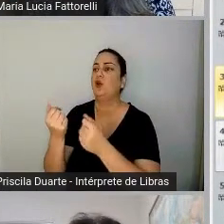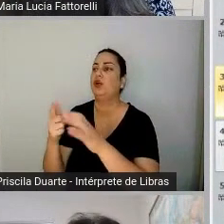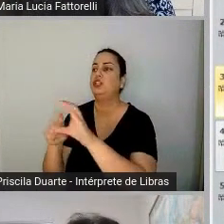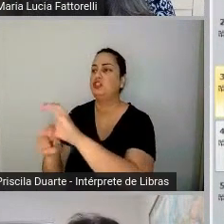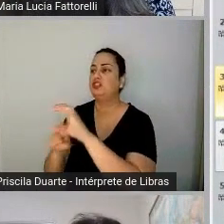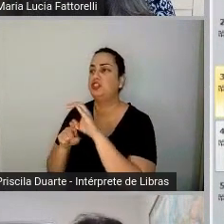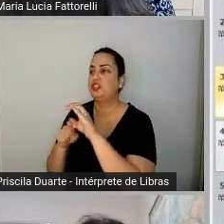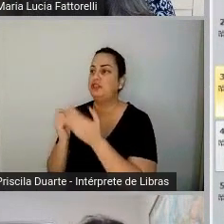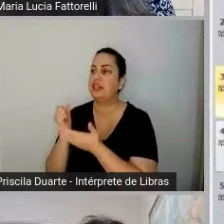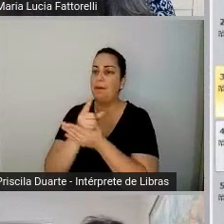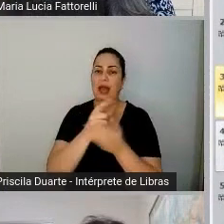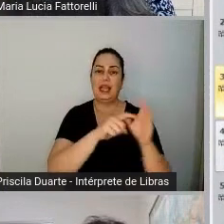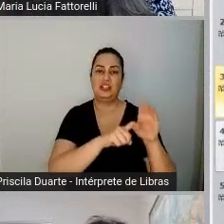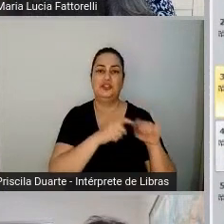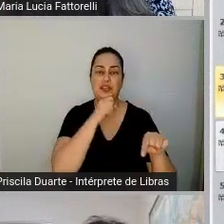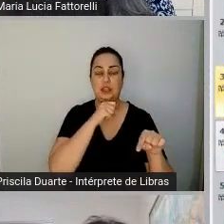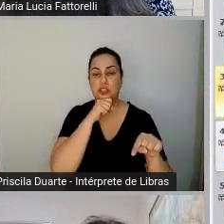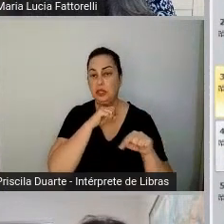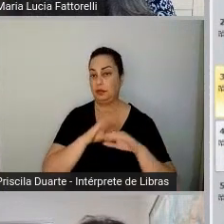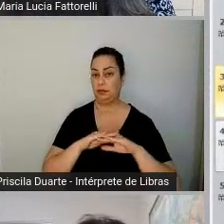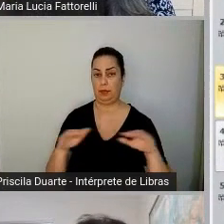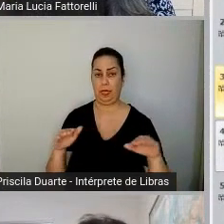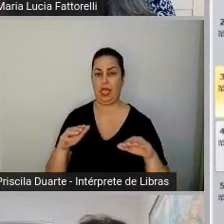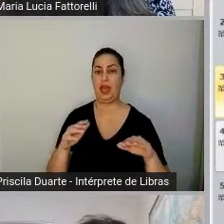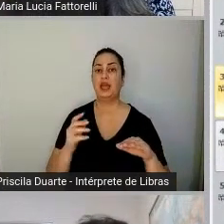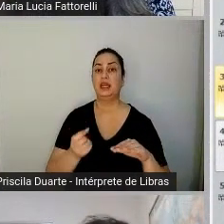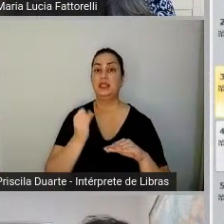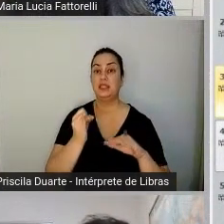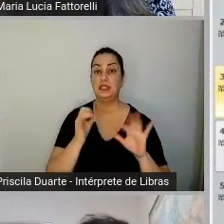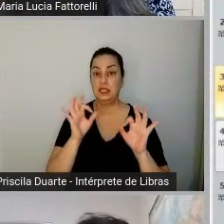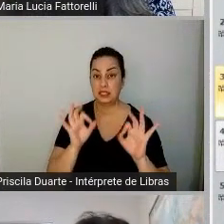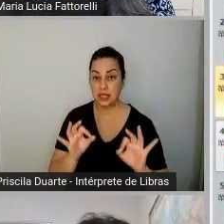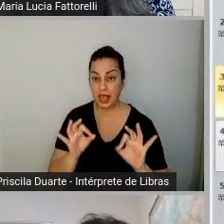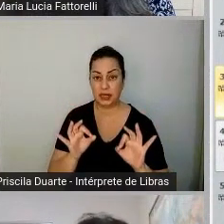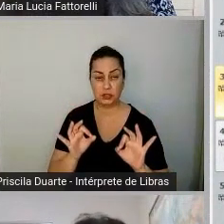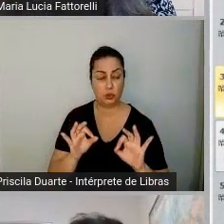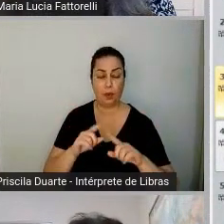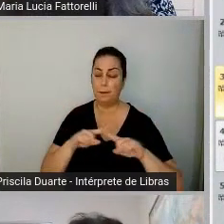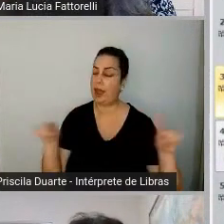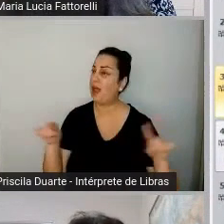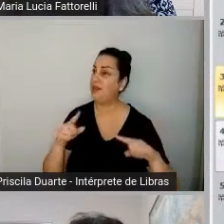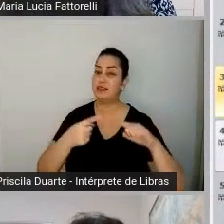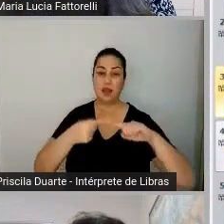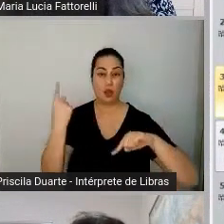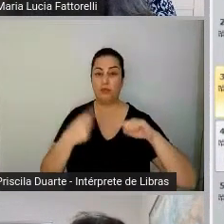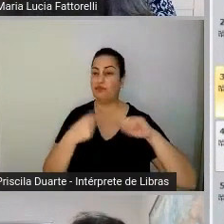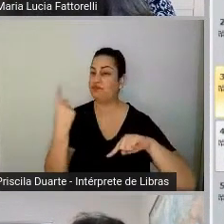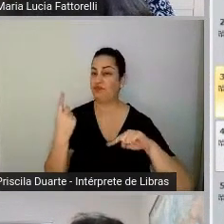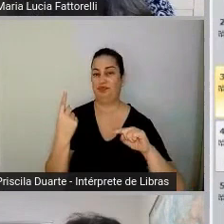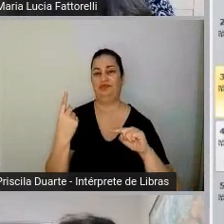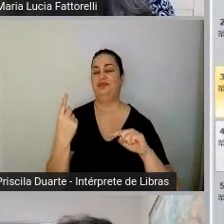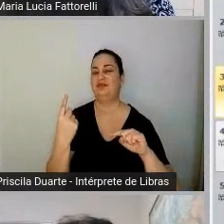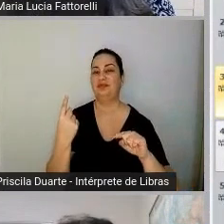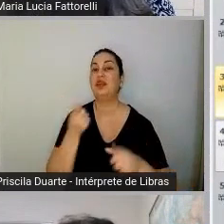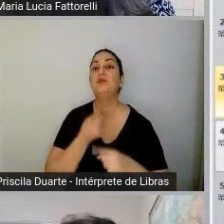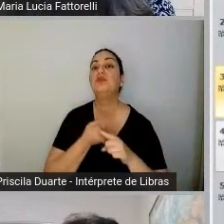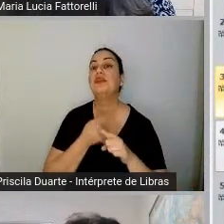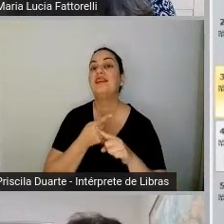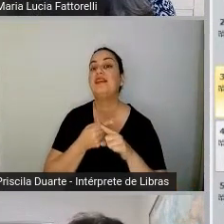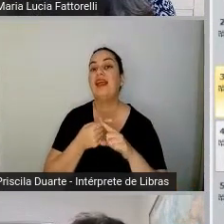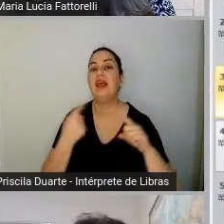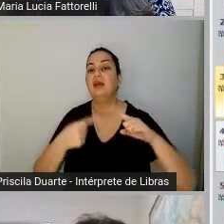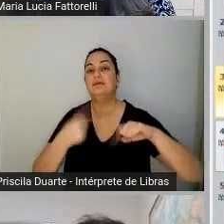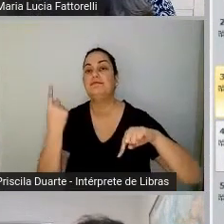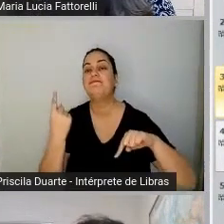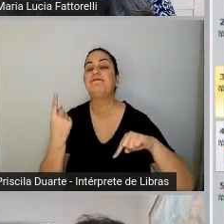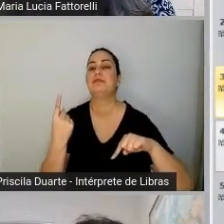mesmo se eles estivessem corretos, né? Também estariam equivocados nessa análise. Por quê? Porque quando se